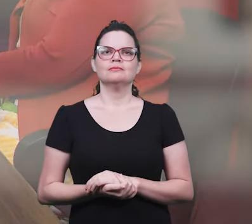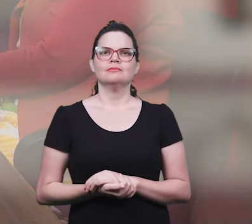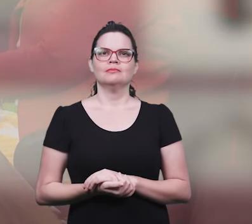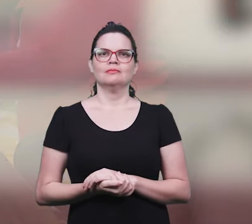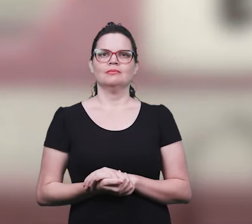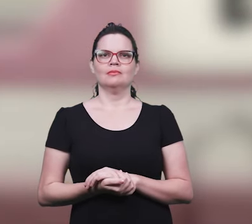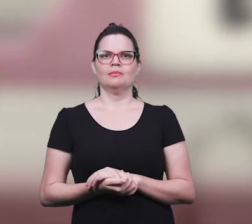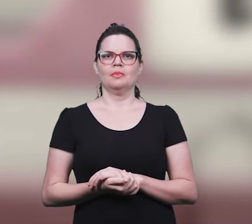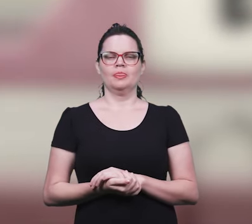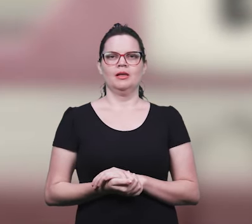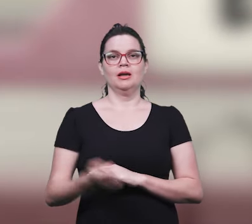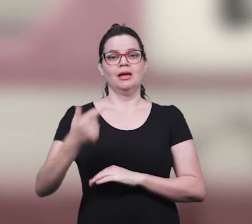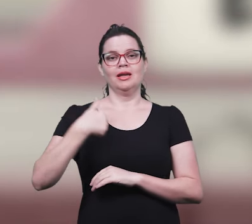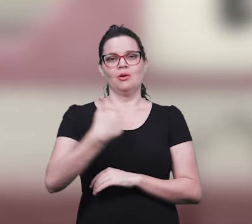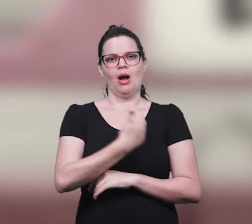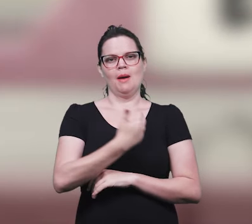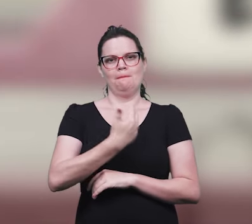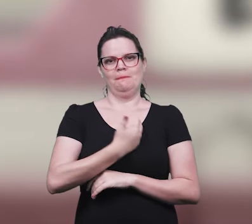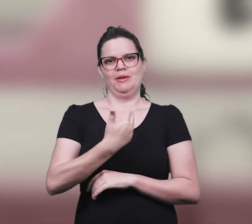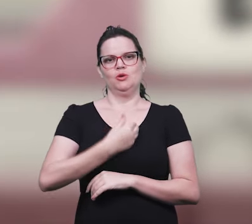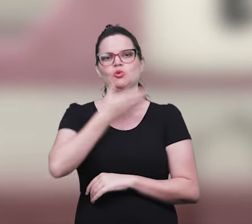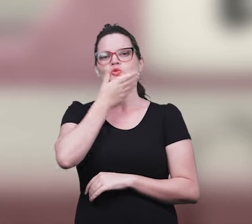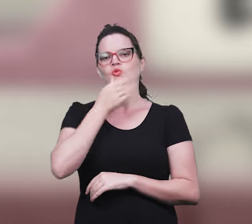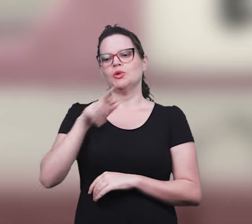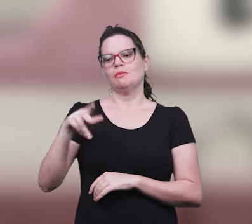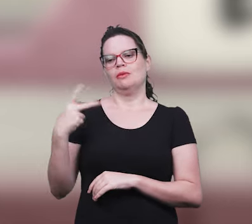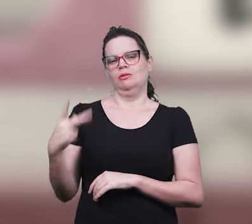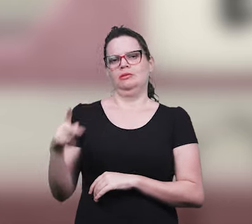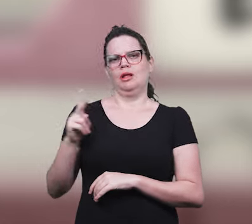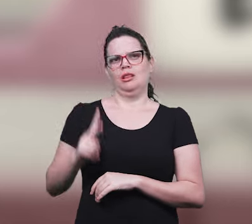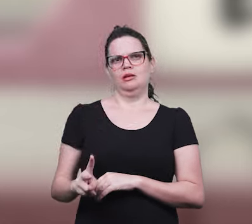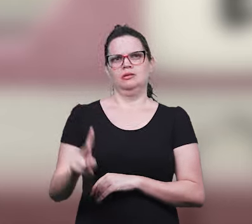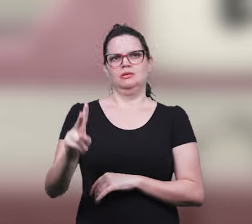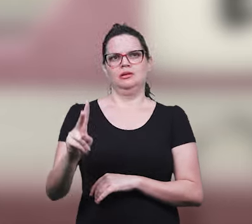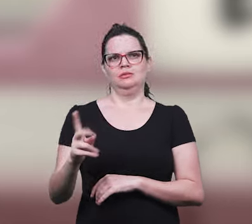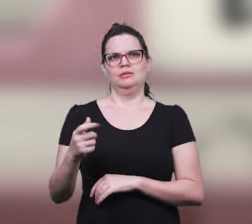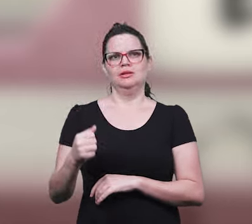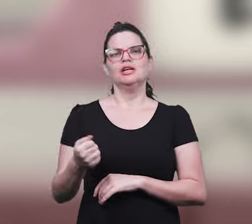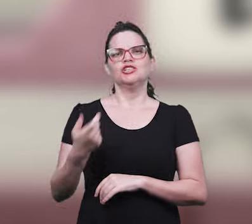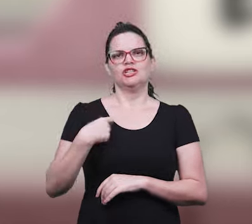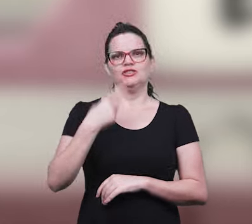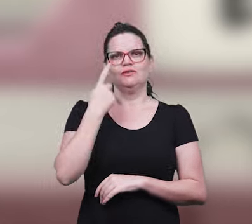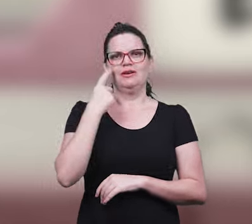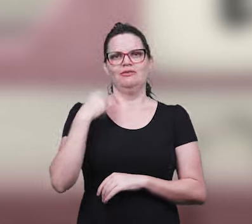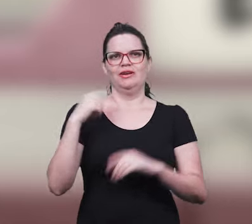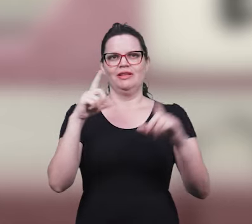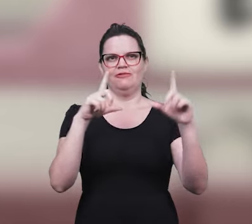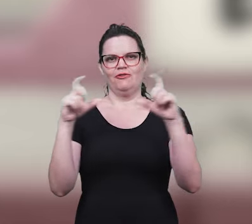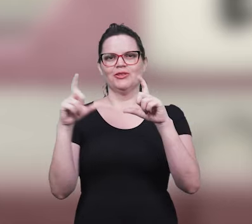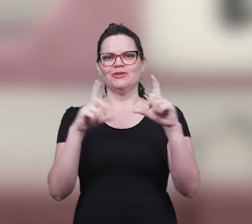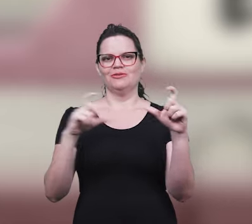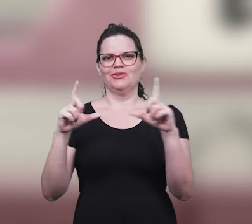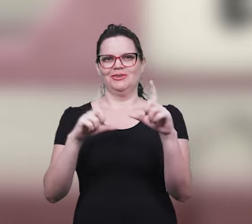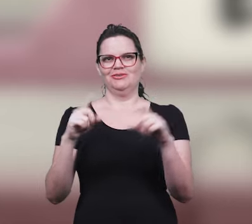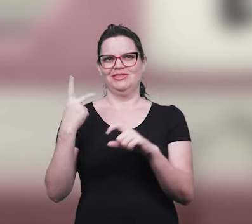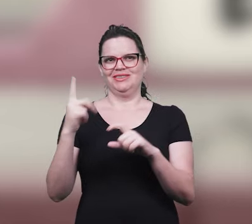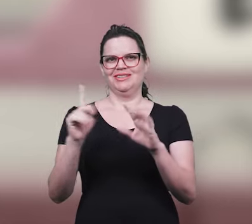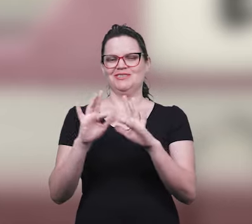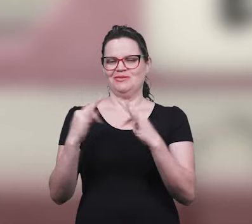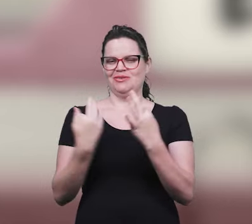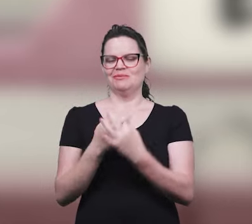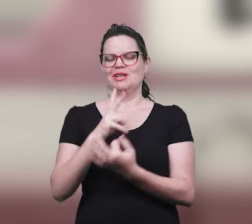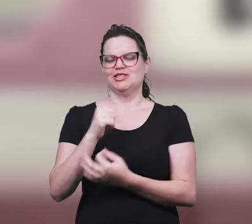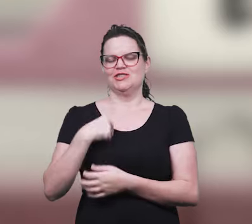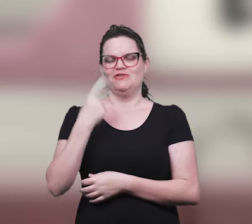Quando nós, eu era muito amigo do Alcari, que é o irmão dela. As fotos vão passando, tá, Linda? Da sua família, à medida